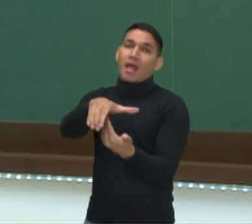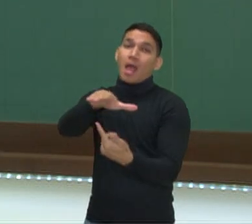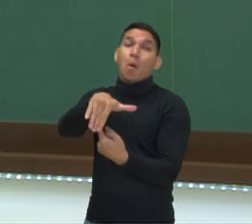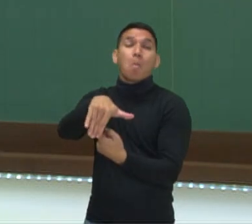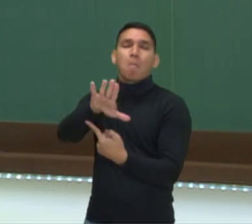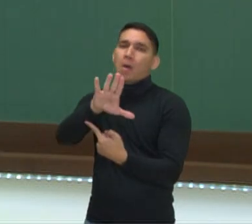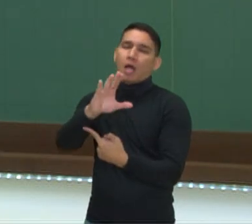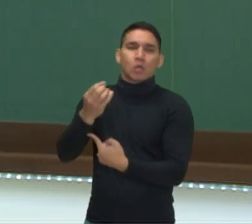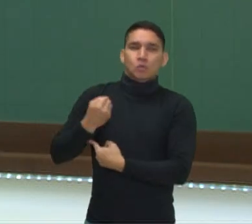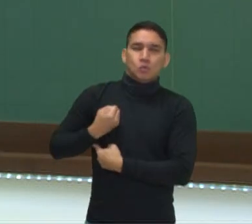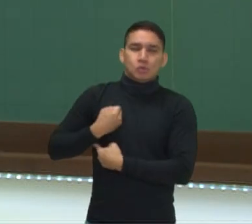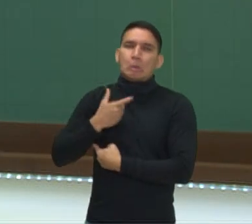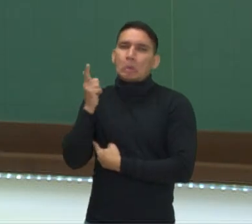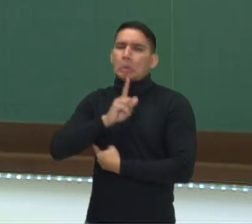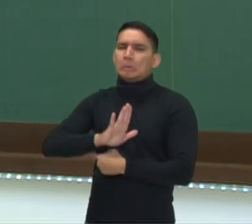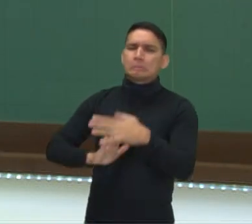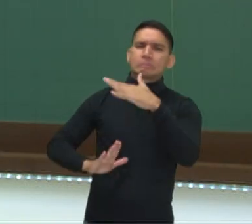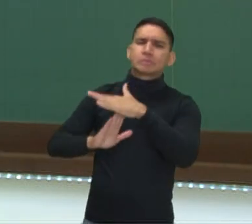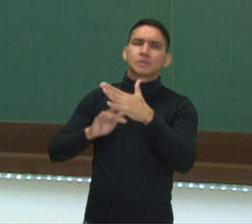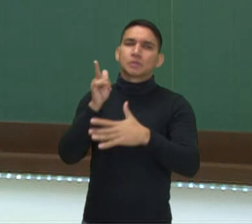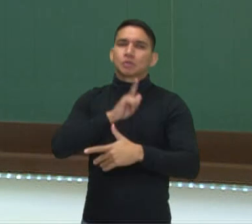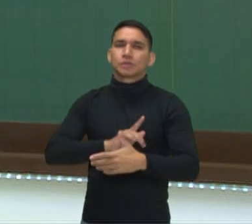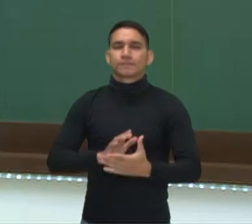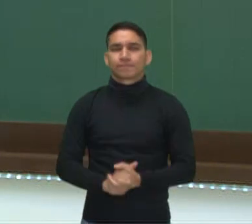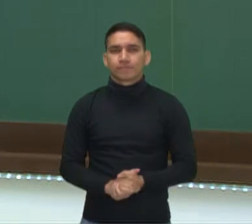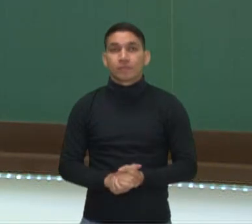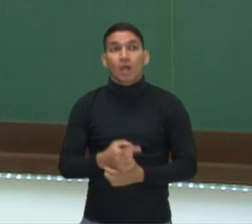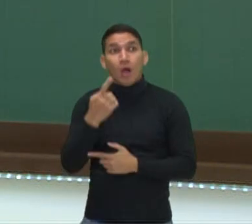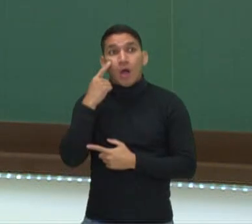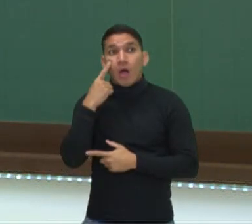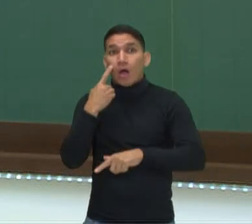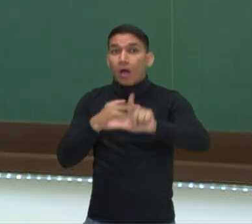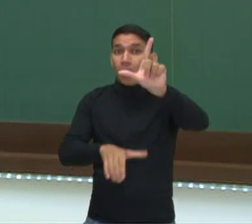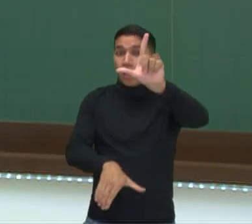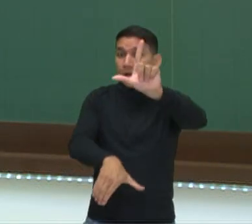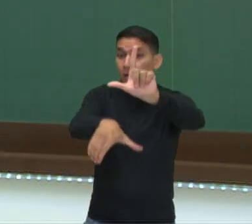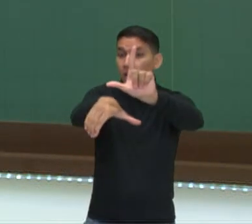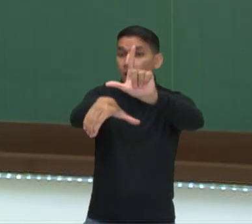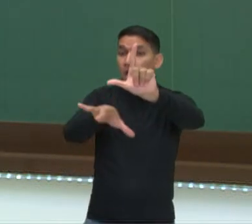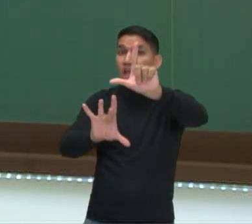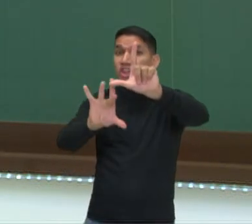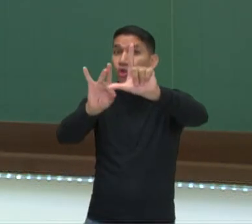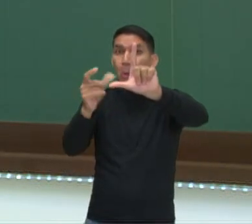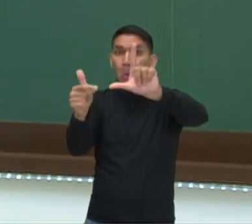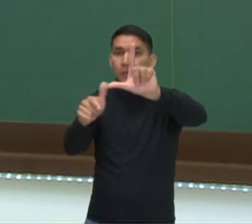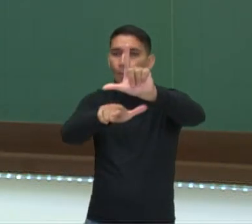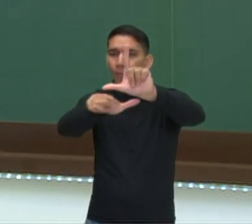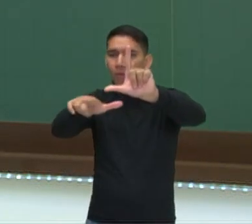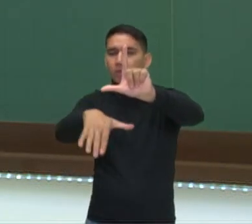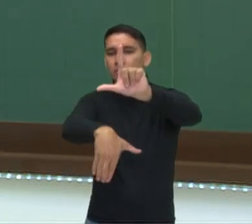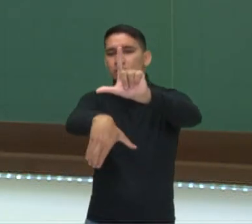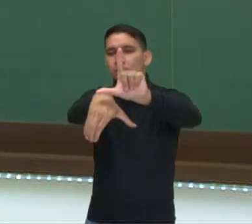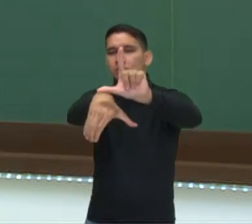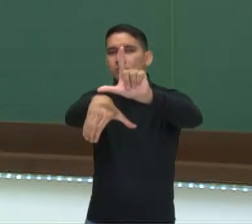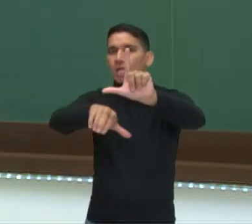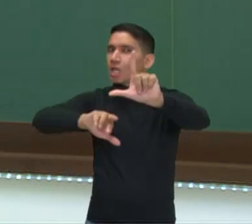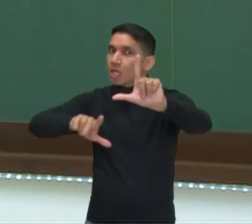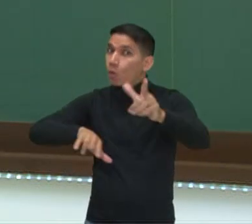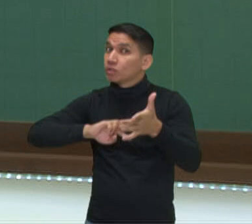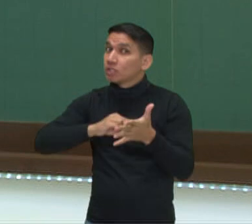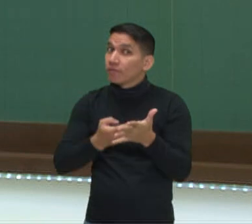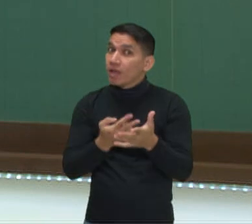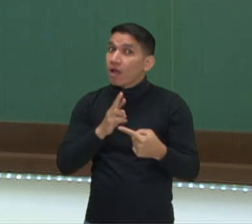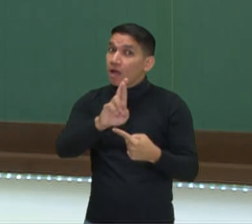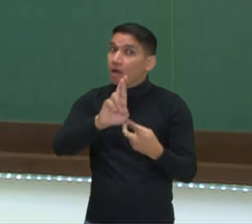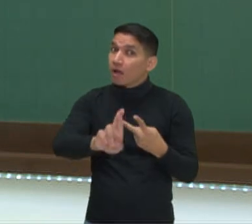essa parábola vai atingir. Notem que a parábola não encosta no eixo do x. Então, significa que ela não tem raiz real,